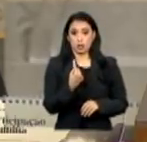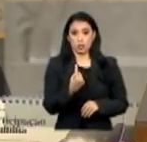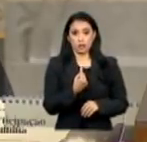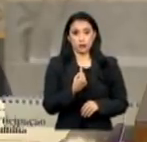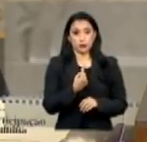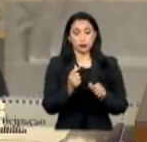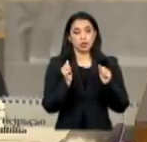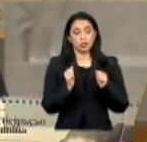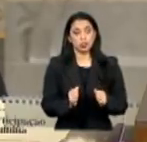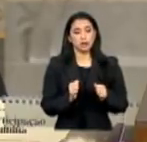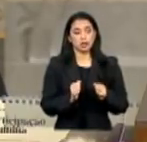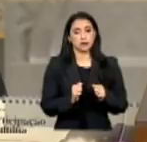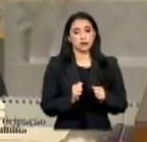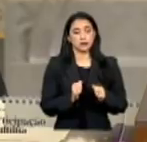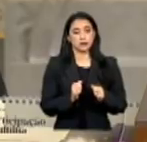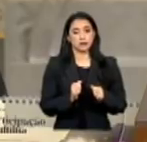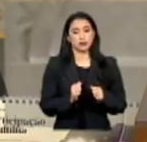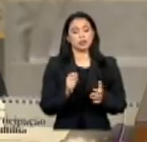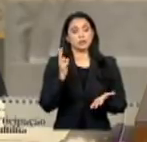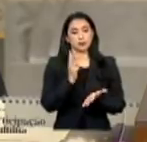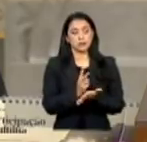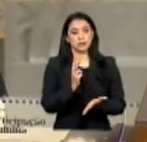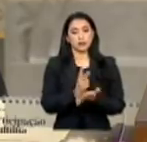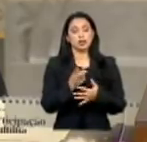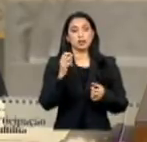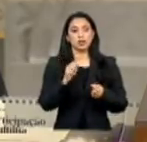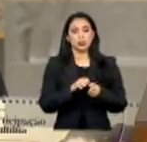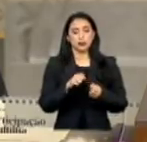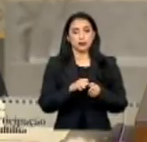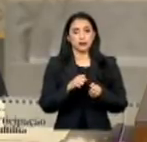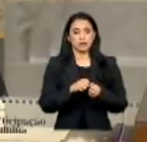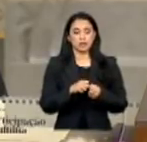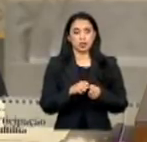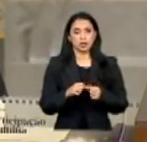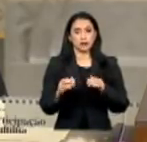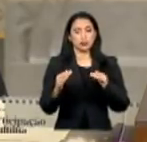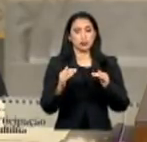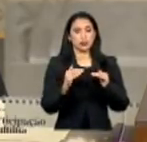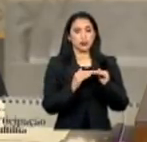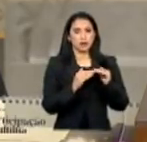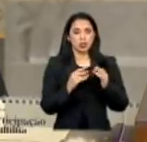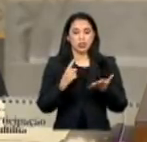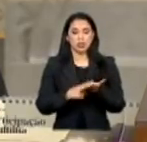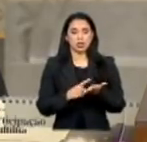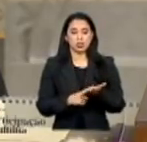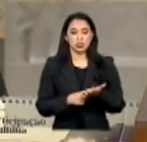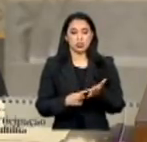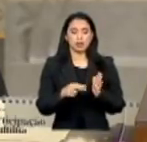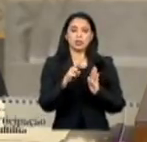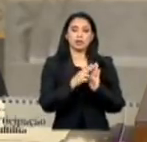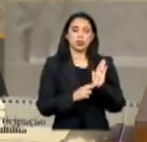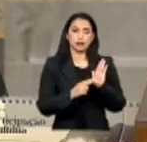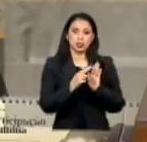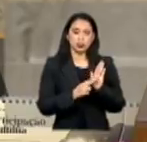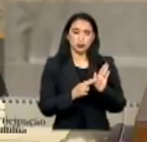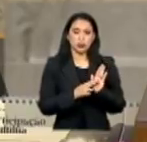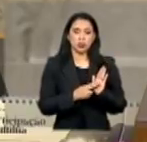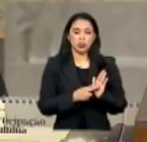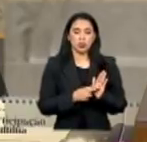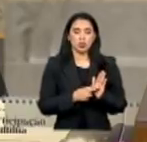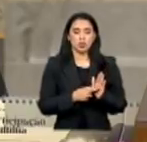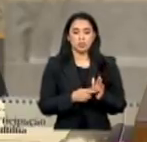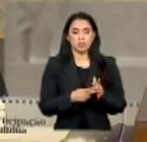que se vislumbra que um ato mesmo praticado em estrita conformidade com o que é previsto na norma deva ser invalidado